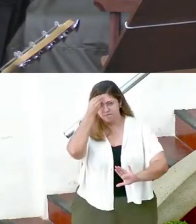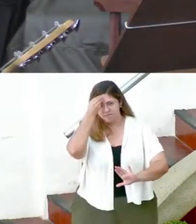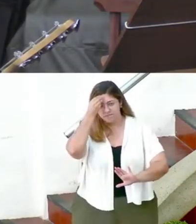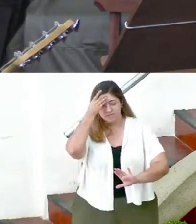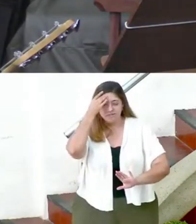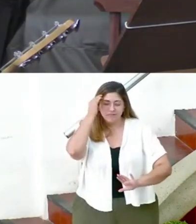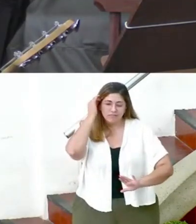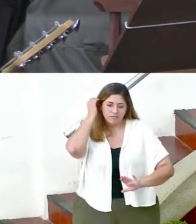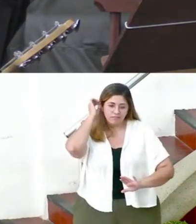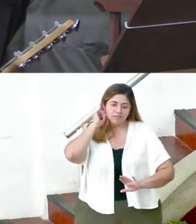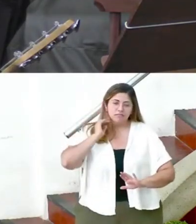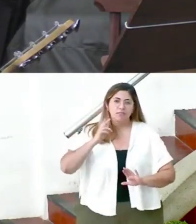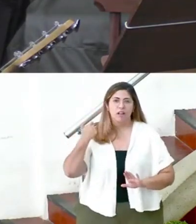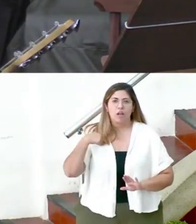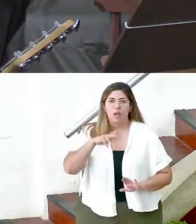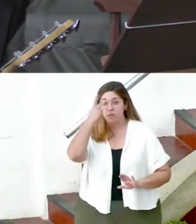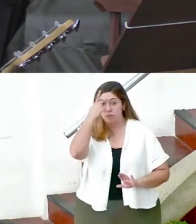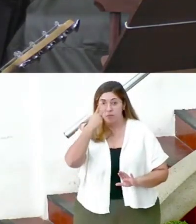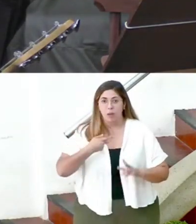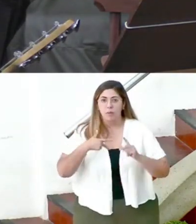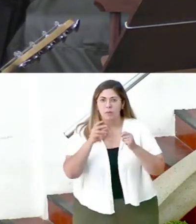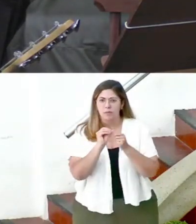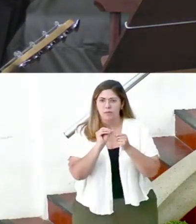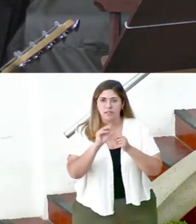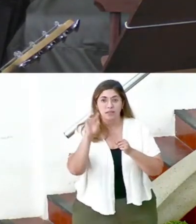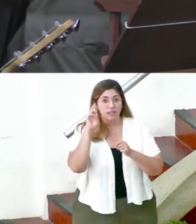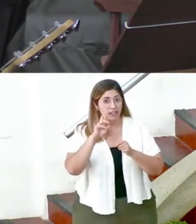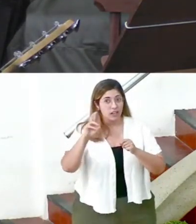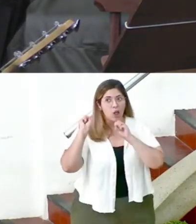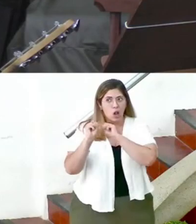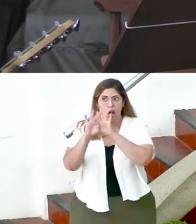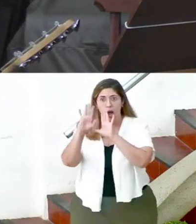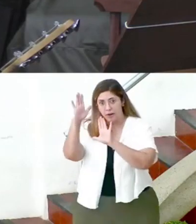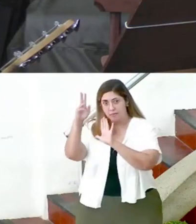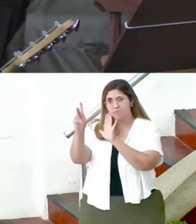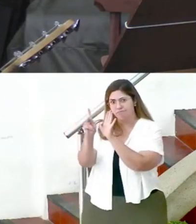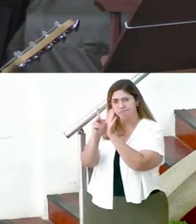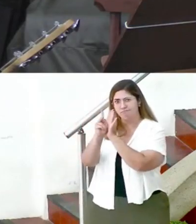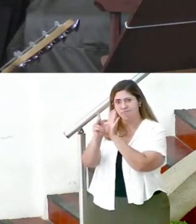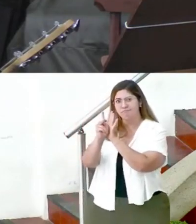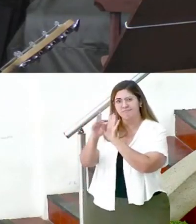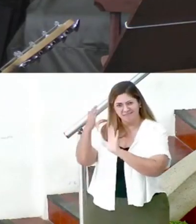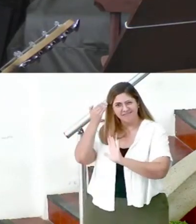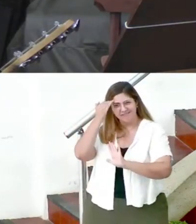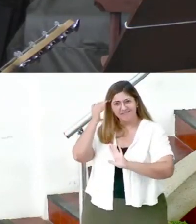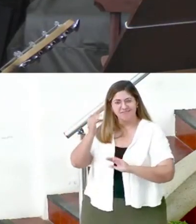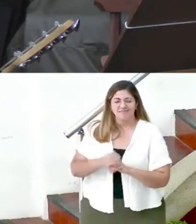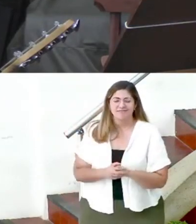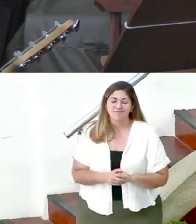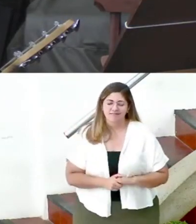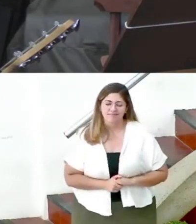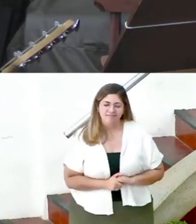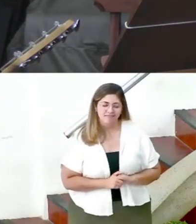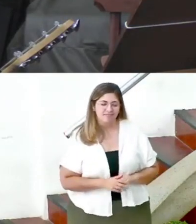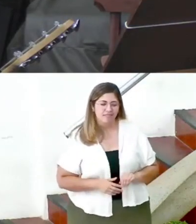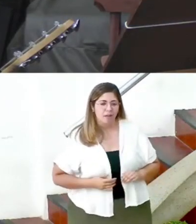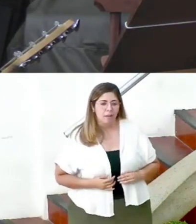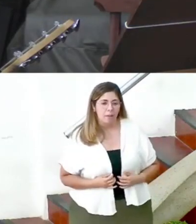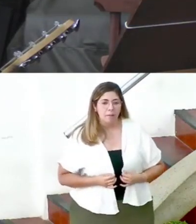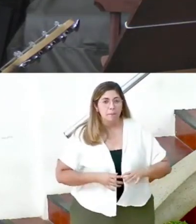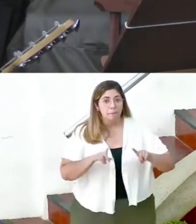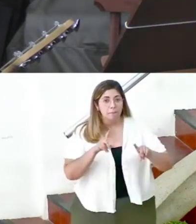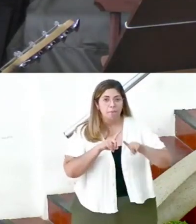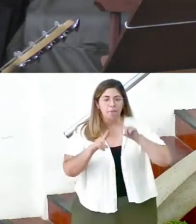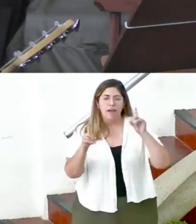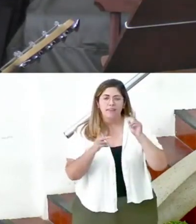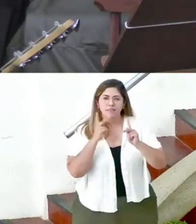nós não deve ser para orgulho próprio, deve ser para a sua própria glória, tá? Mas eu quero começar com uma ilustração, como eu já fiz no começo, no sermão da